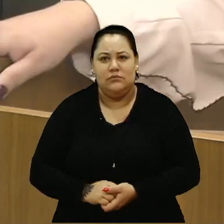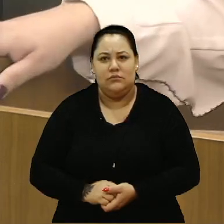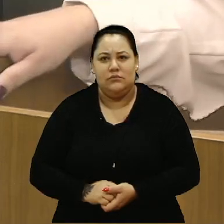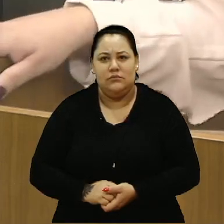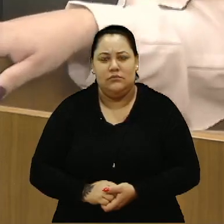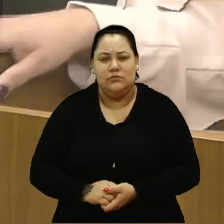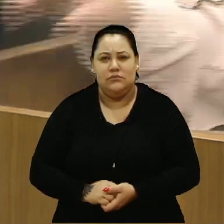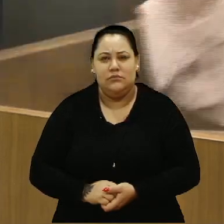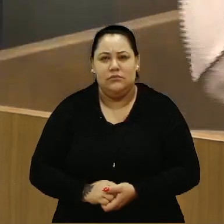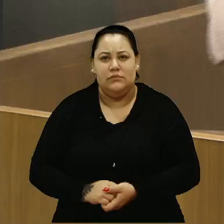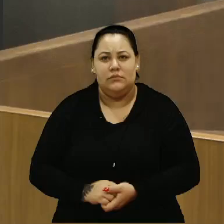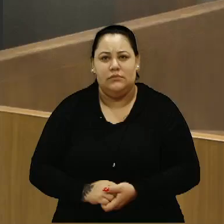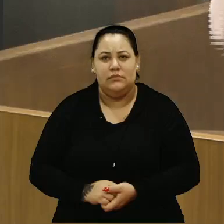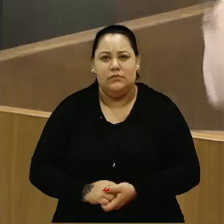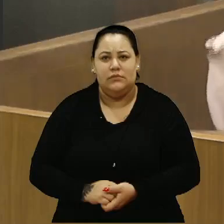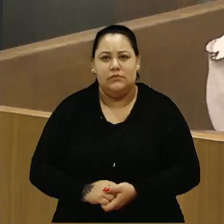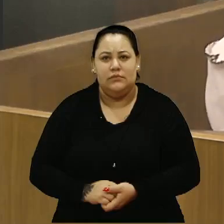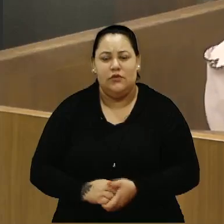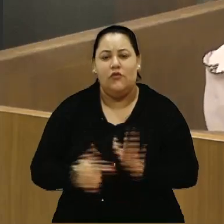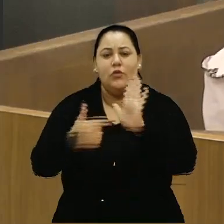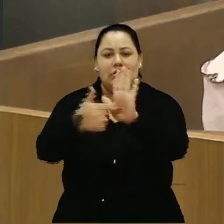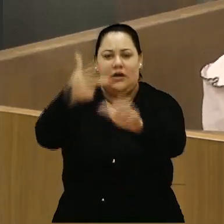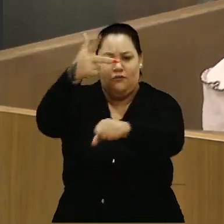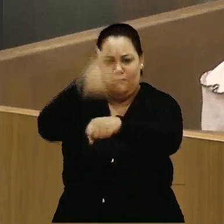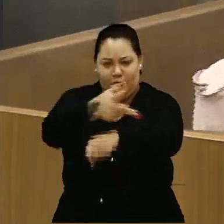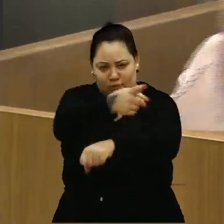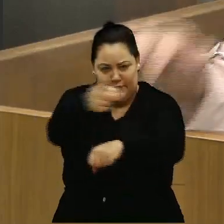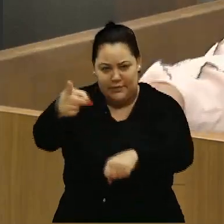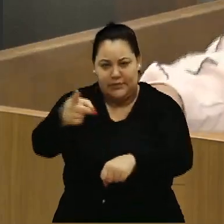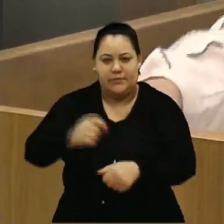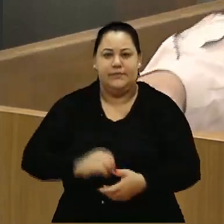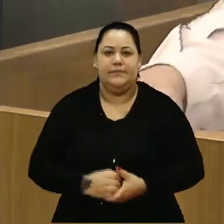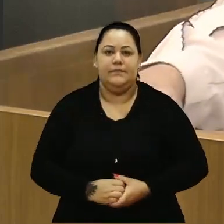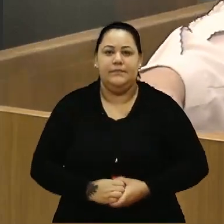Eu vou passar um videozinho para vocês.